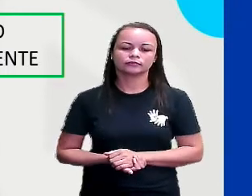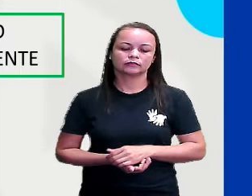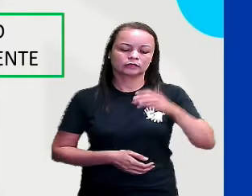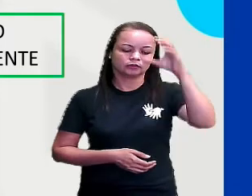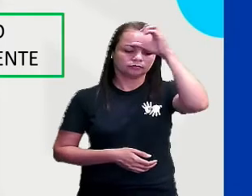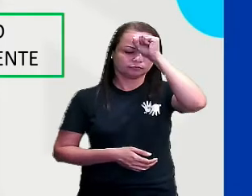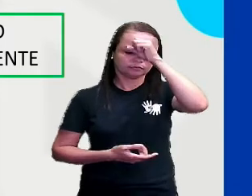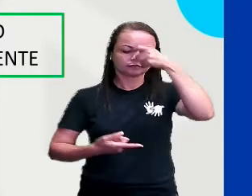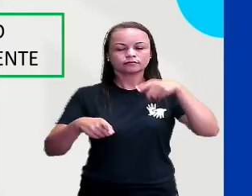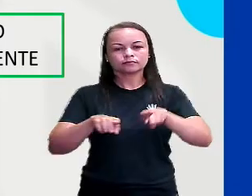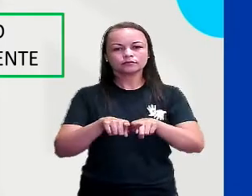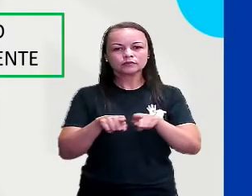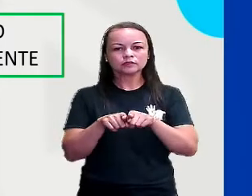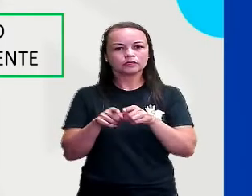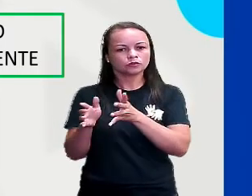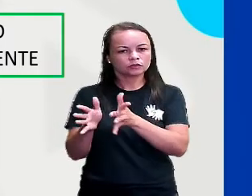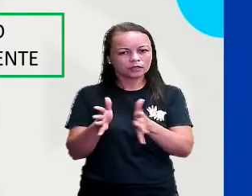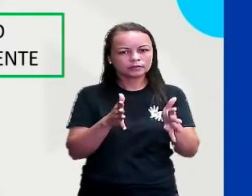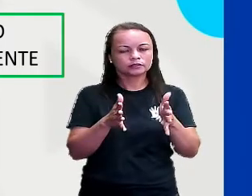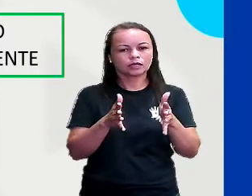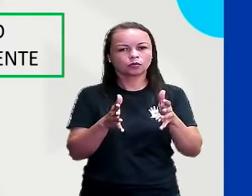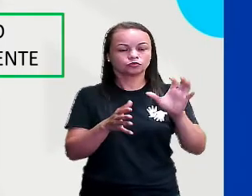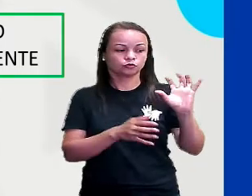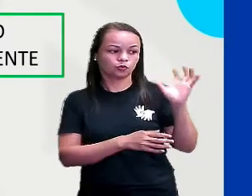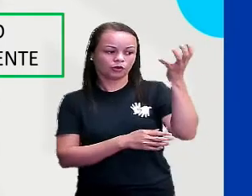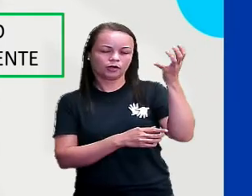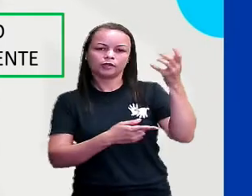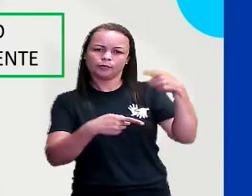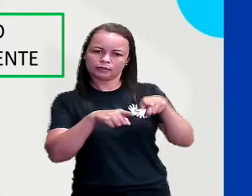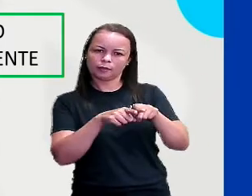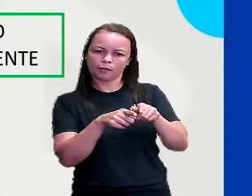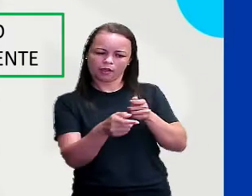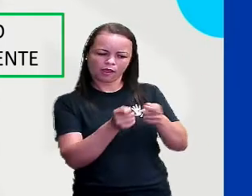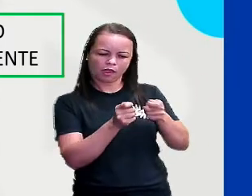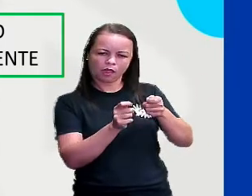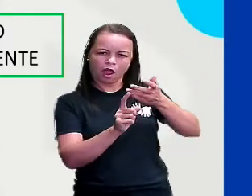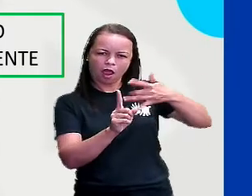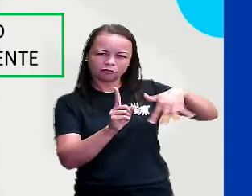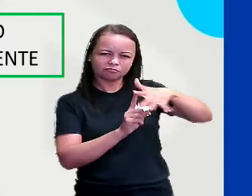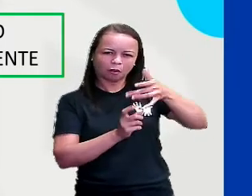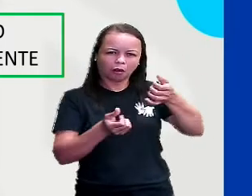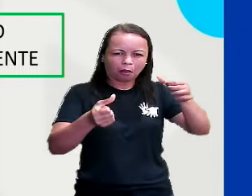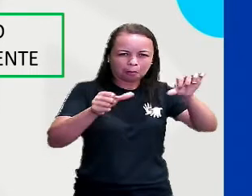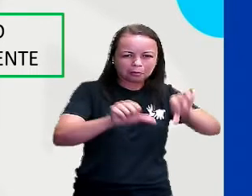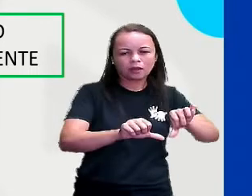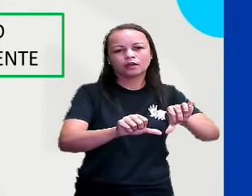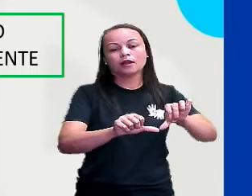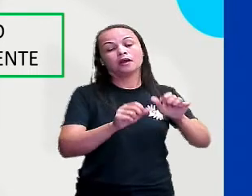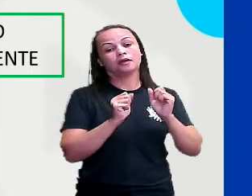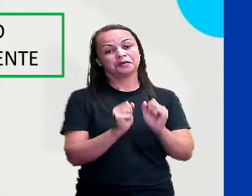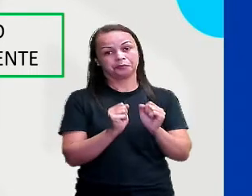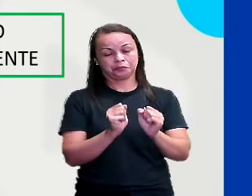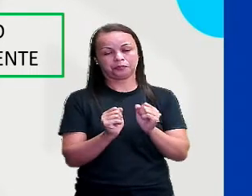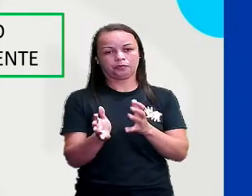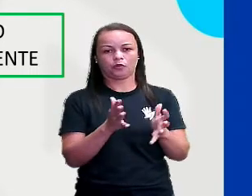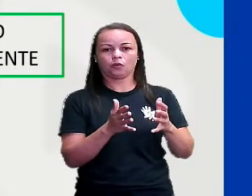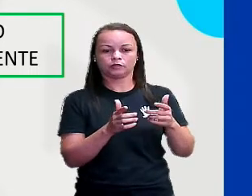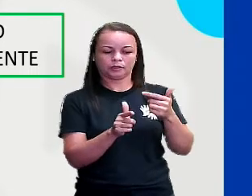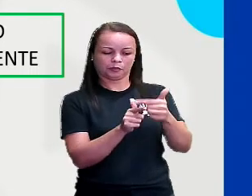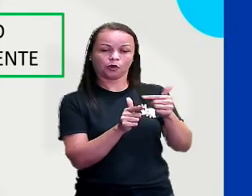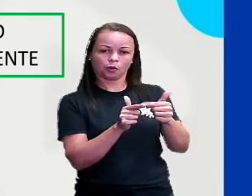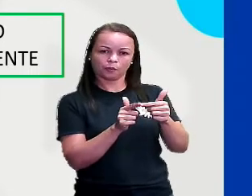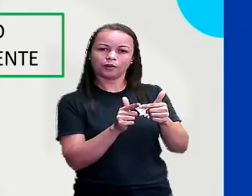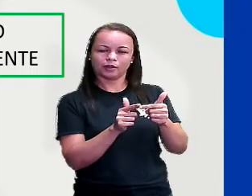as alterações climáticas, elas são resultado do desequilíbrio ambiental e podem agravar ainda mais a